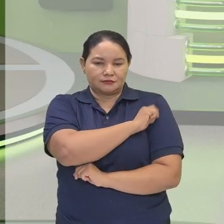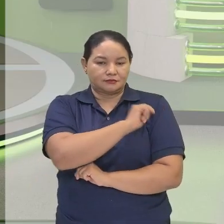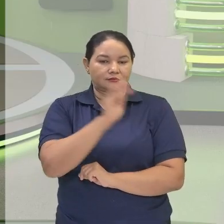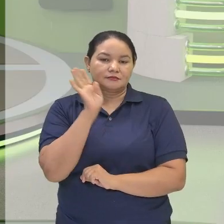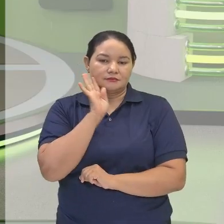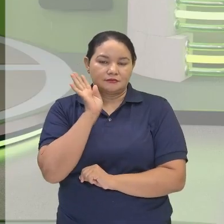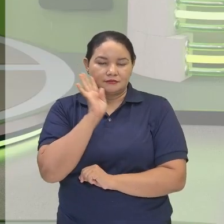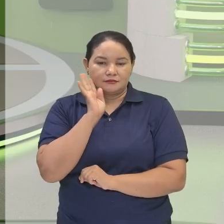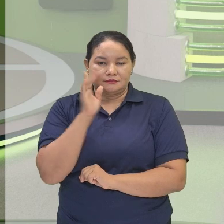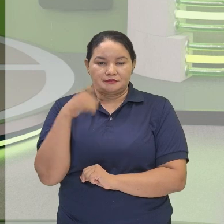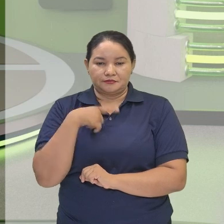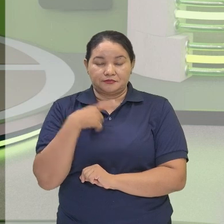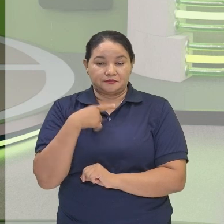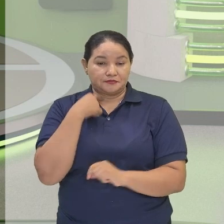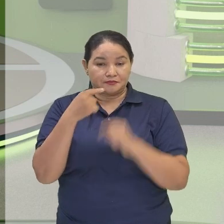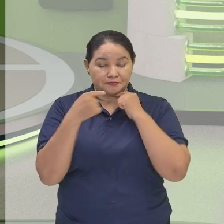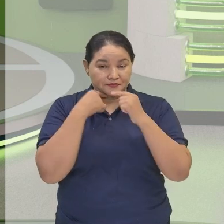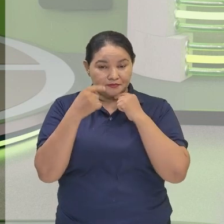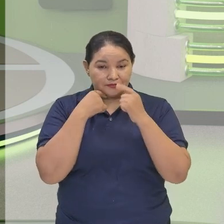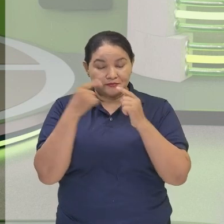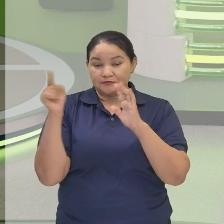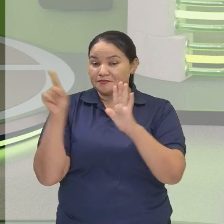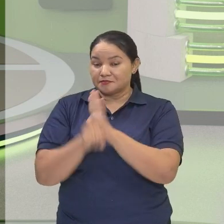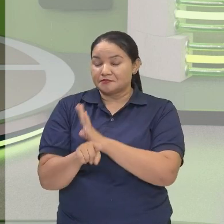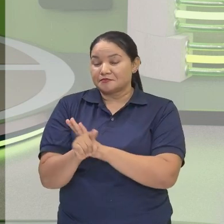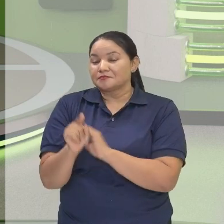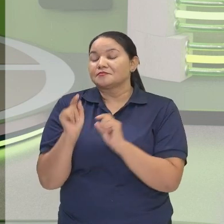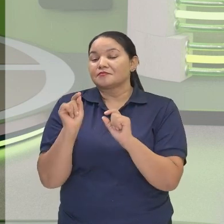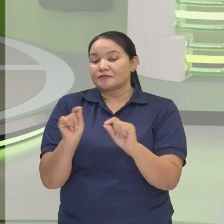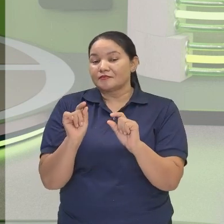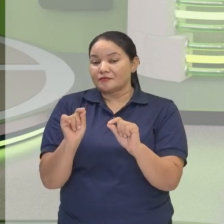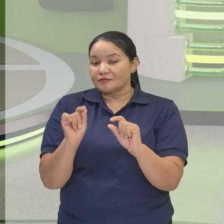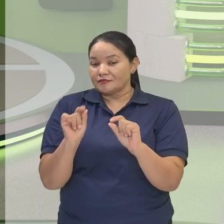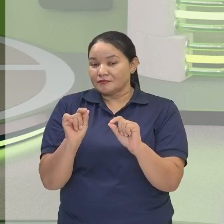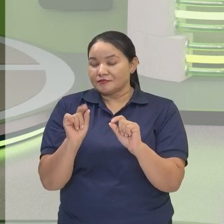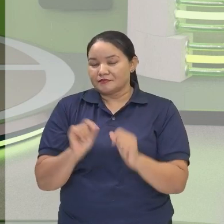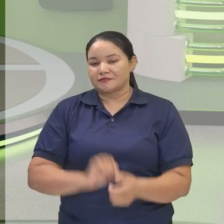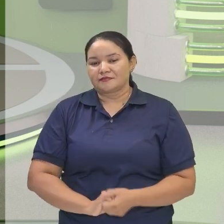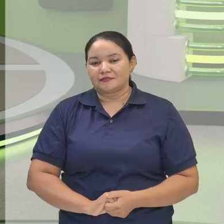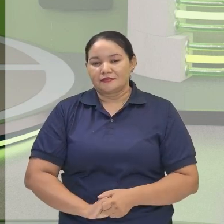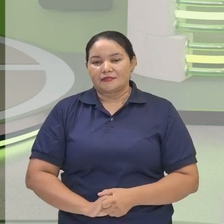tem uma dúvida para perguntar para mim. Diga, Cecília, qual é a dúvida que você tem?